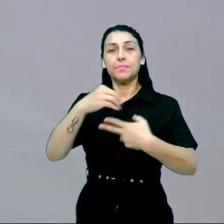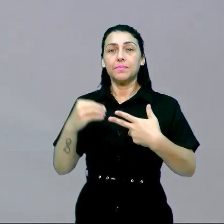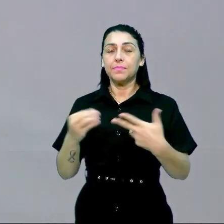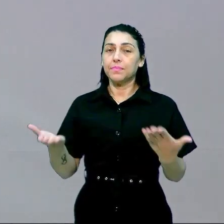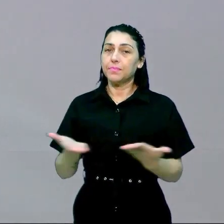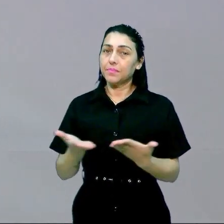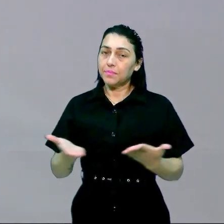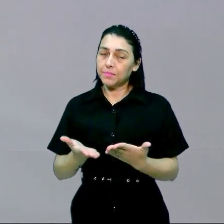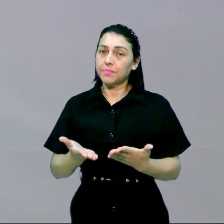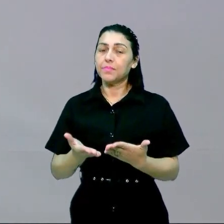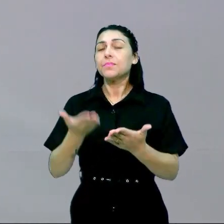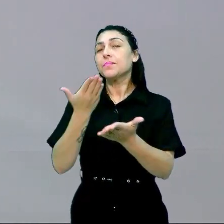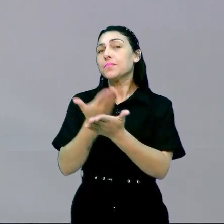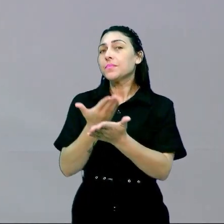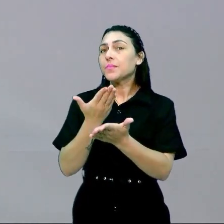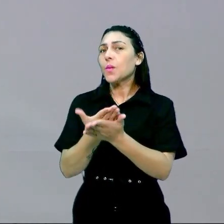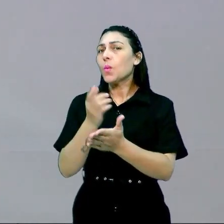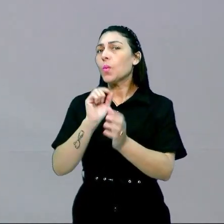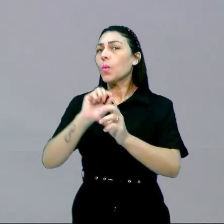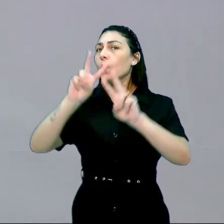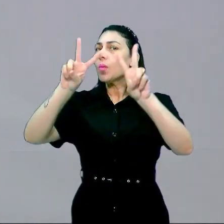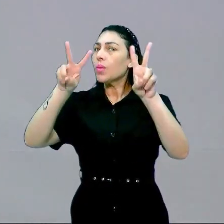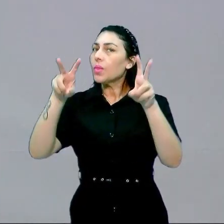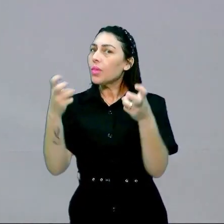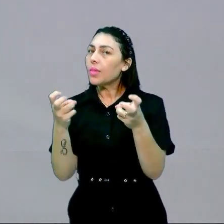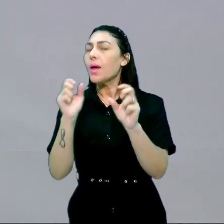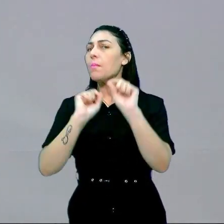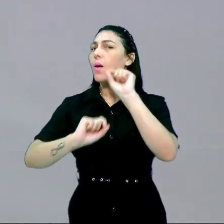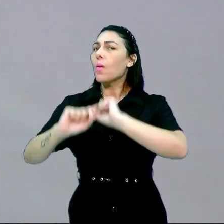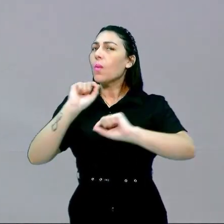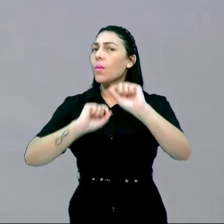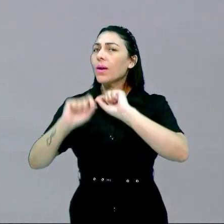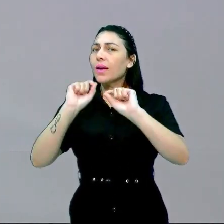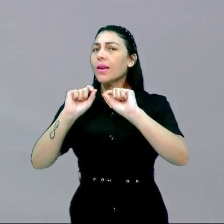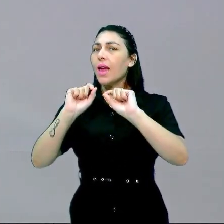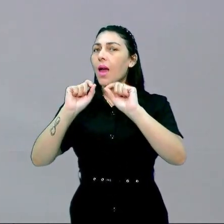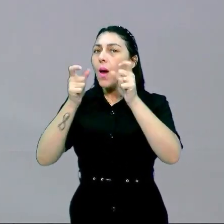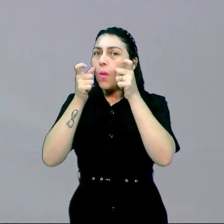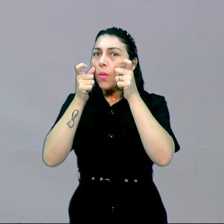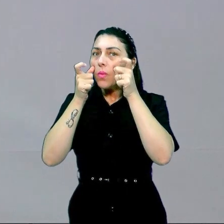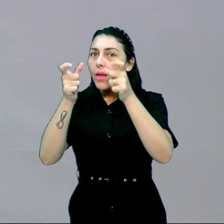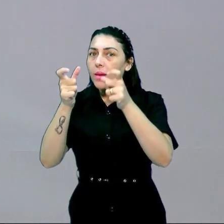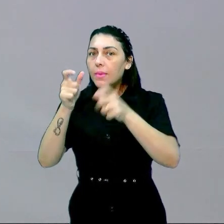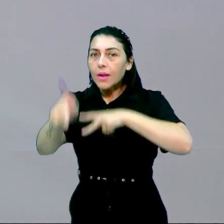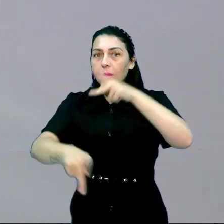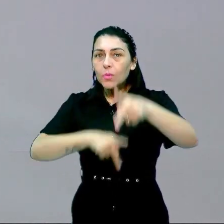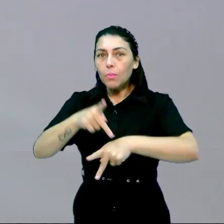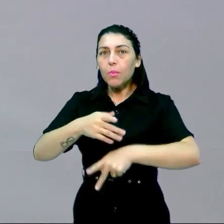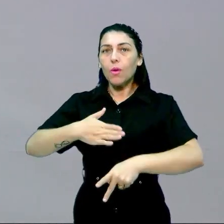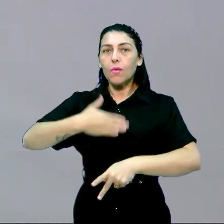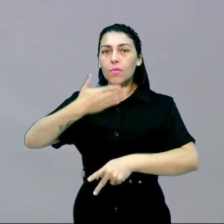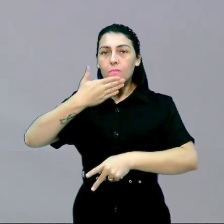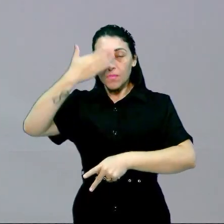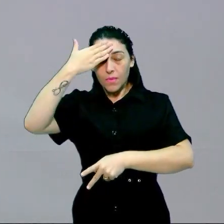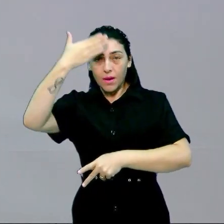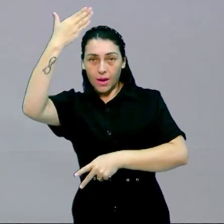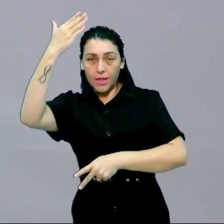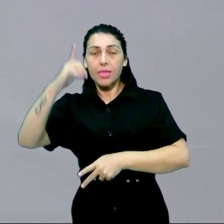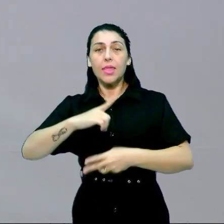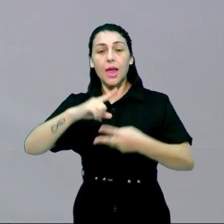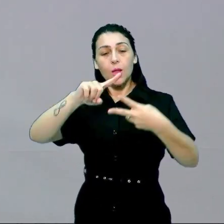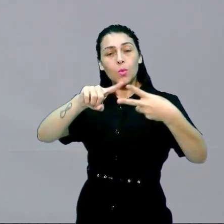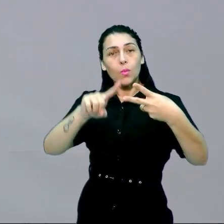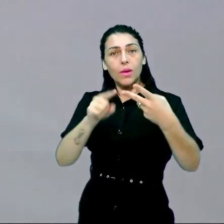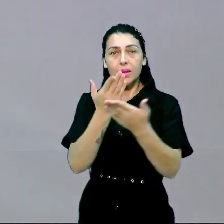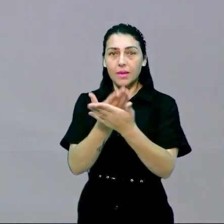hoje, e hoje nós vamos estudar sobre o tema Primavera Árabe. Essa aula, ela vai estar em duas partes, parte 1 e